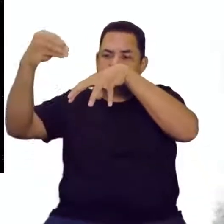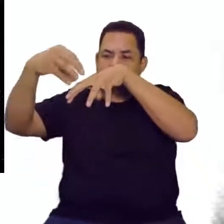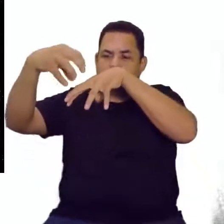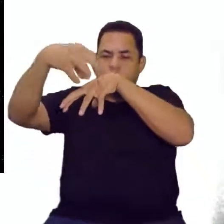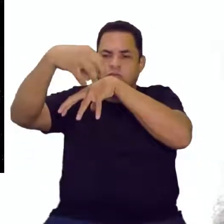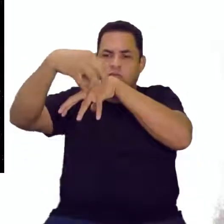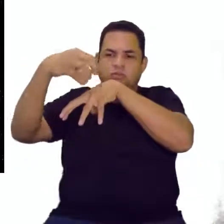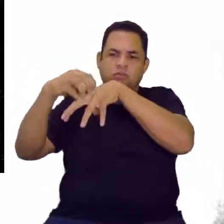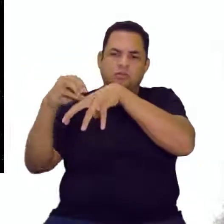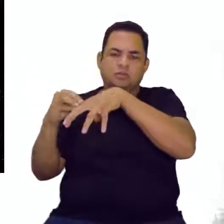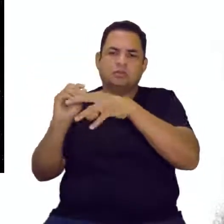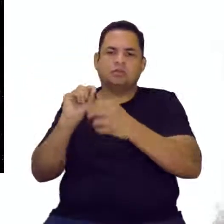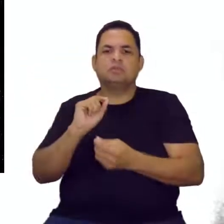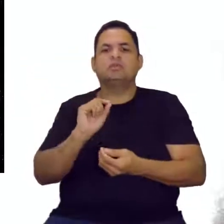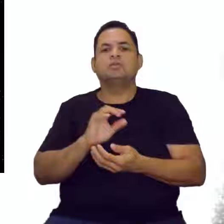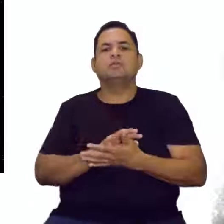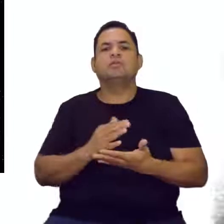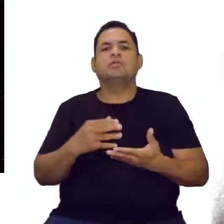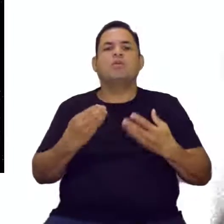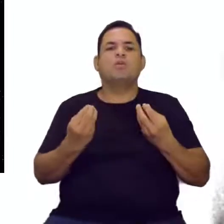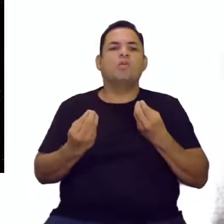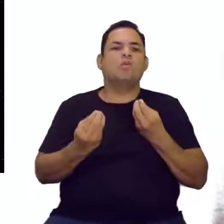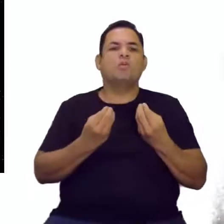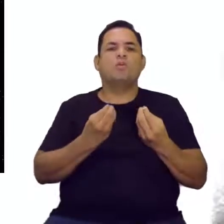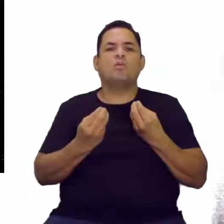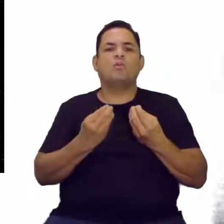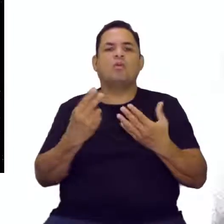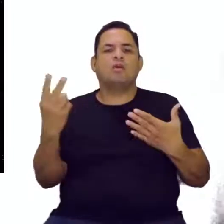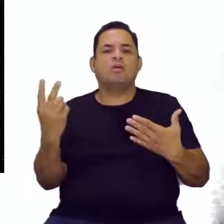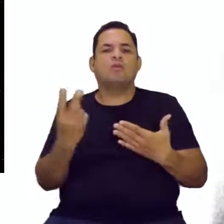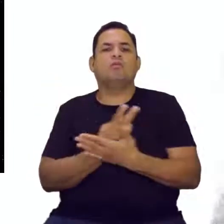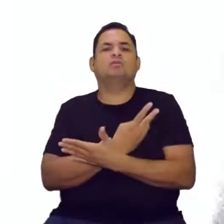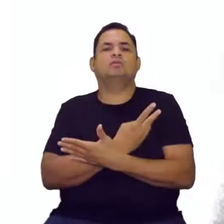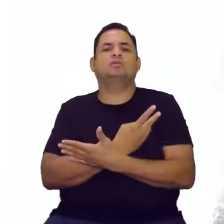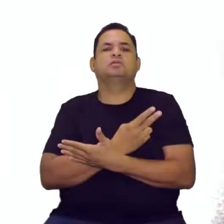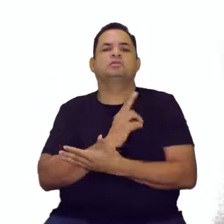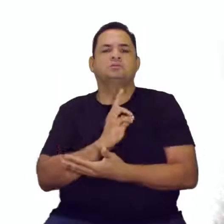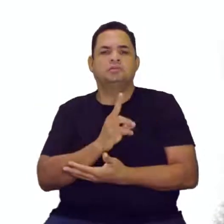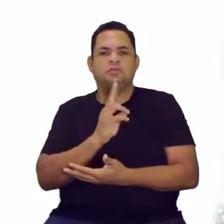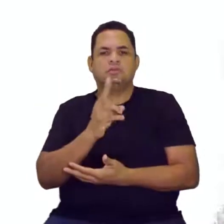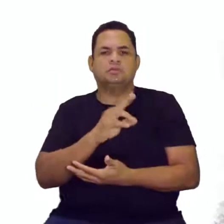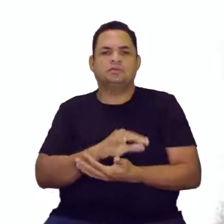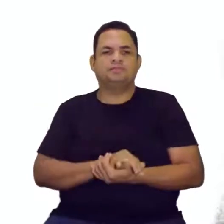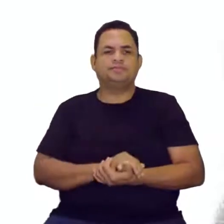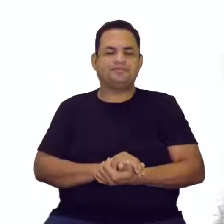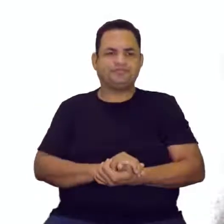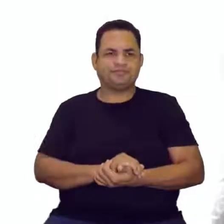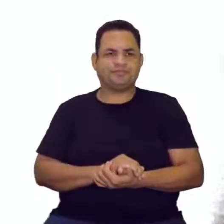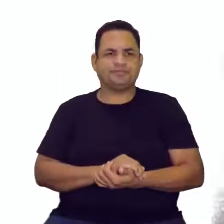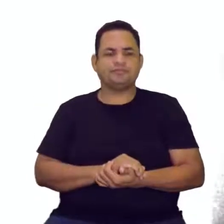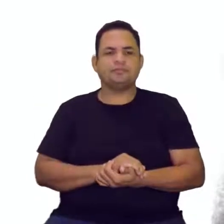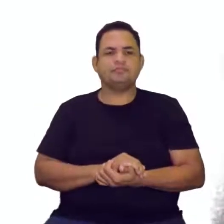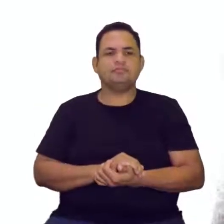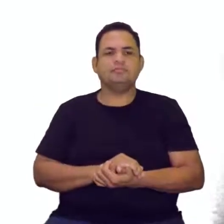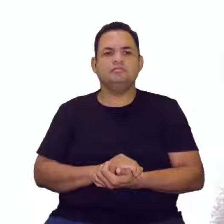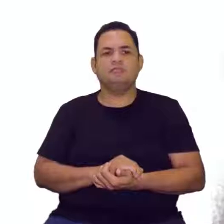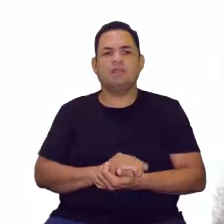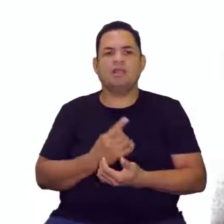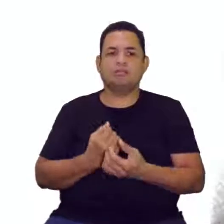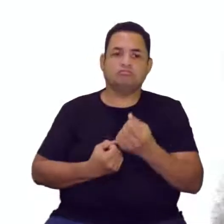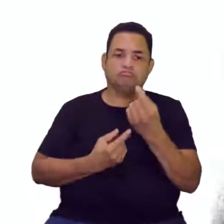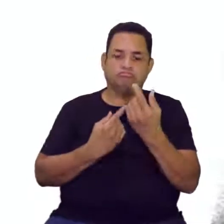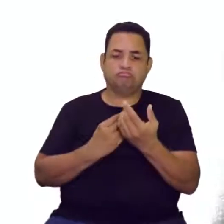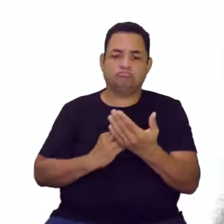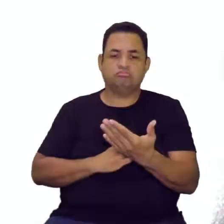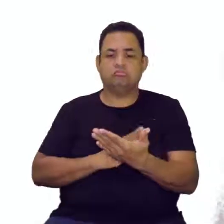de ozônio. E vamos ver também como que ocorre esse processo. Bom, algumas